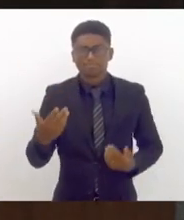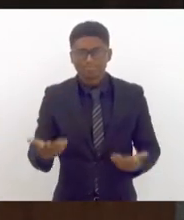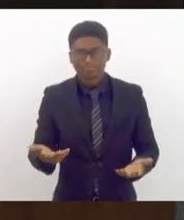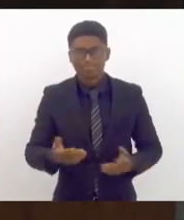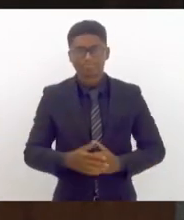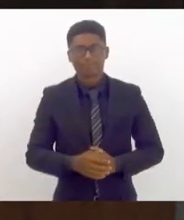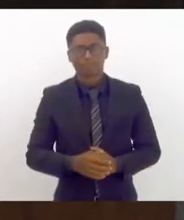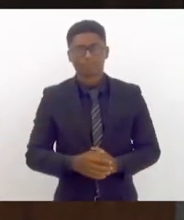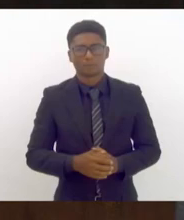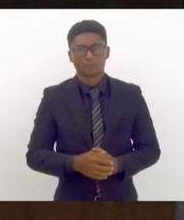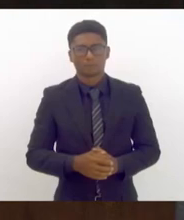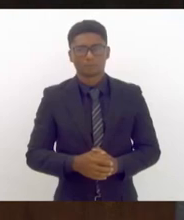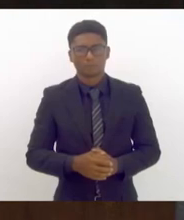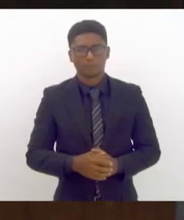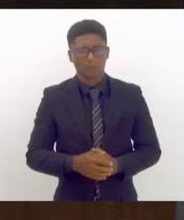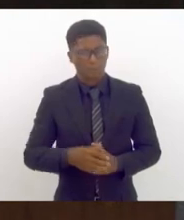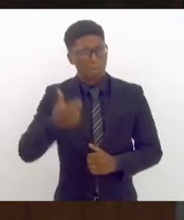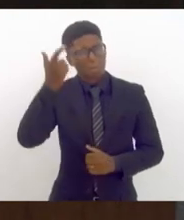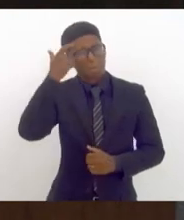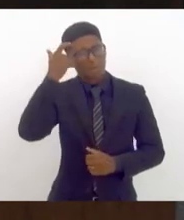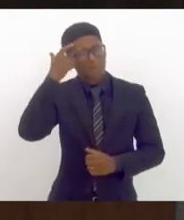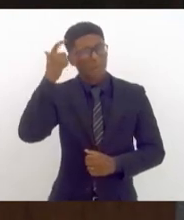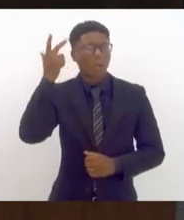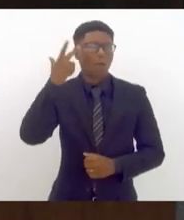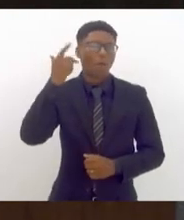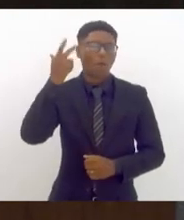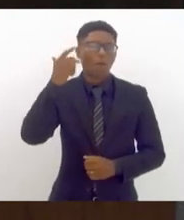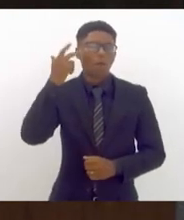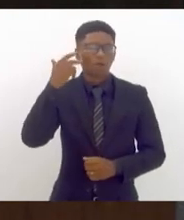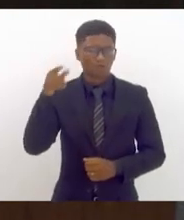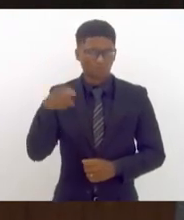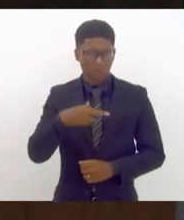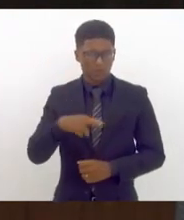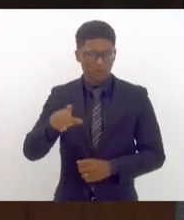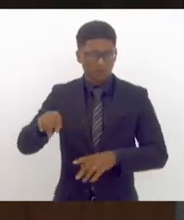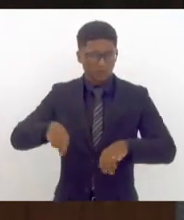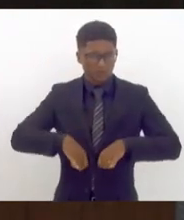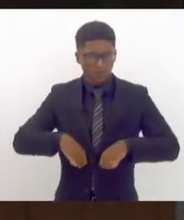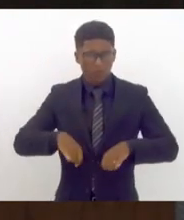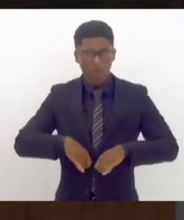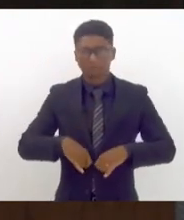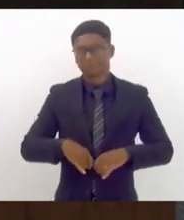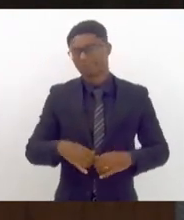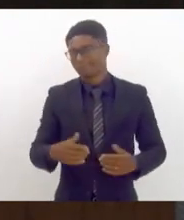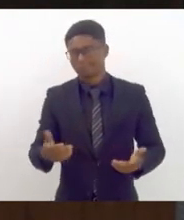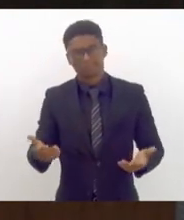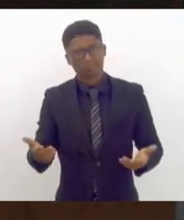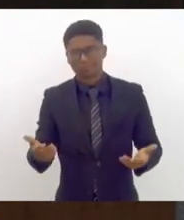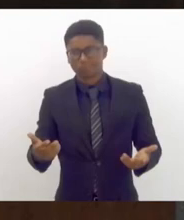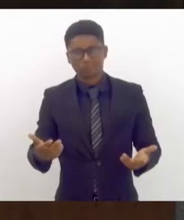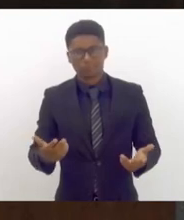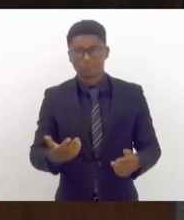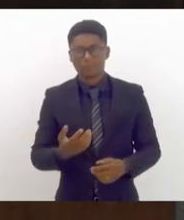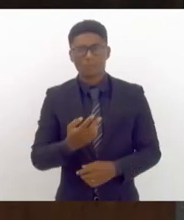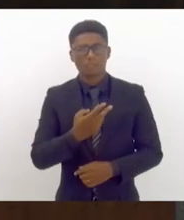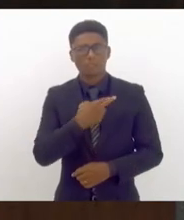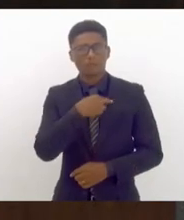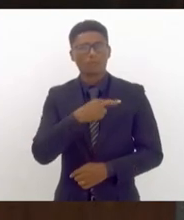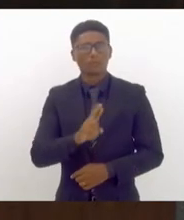achar natural que uma religião seja violentada, seja